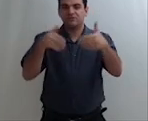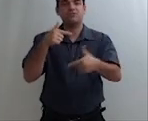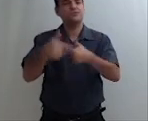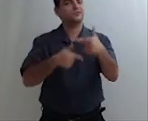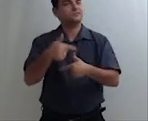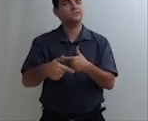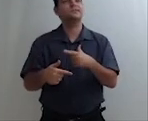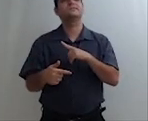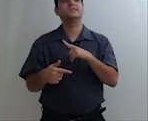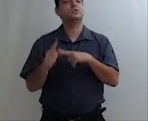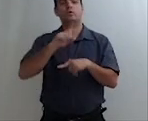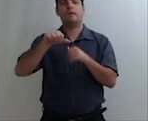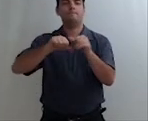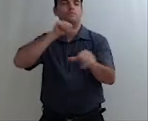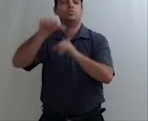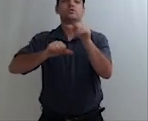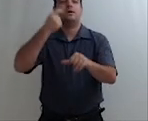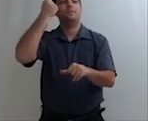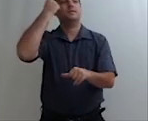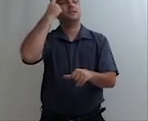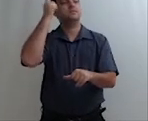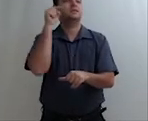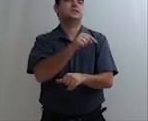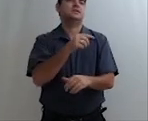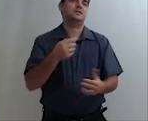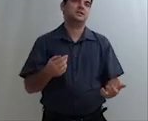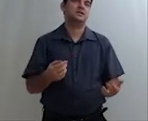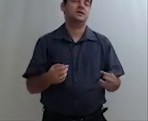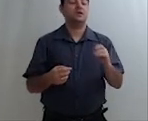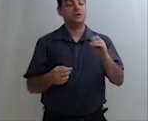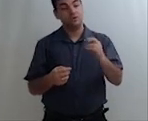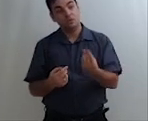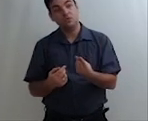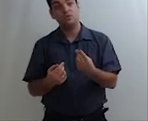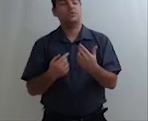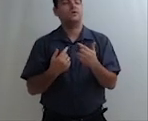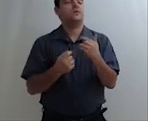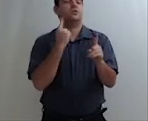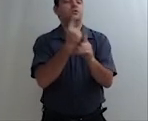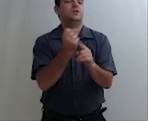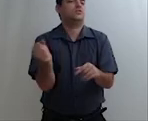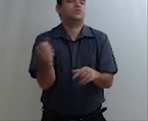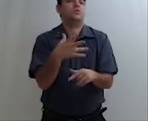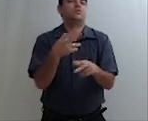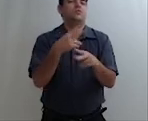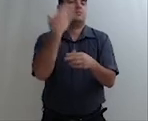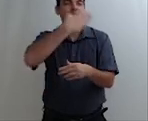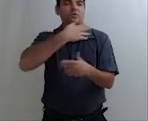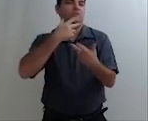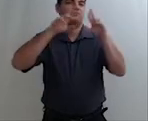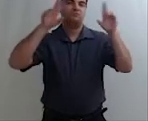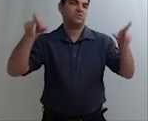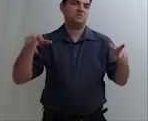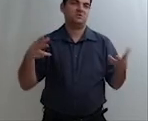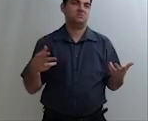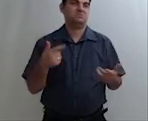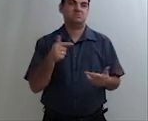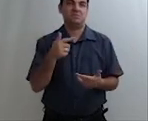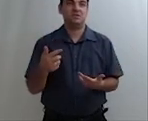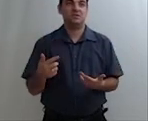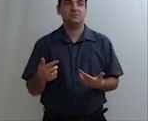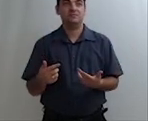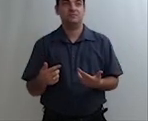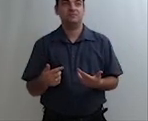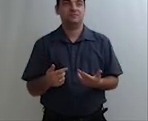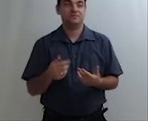a reforma do entendimento aplicado ou rejulgamento da causa conforme pretende o embargante quanto à apontada obscuridade do